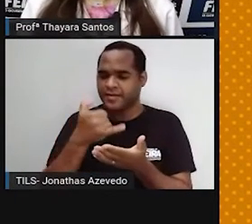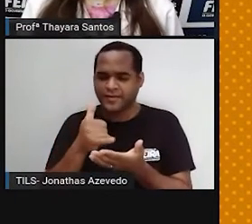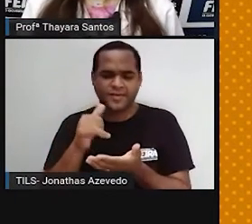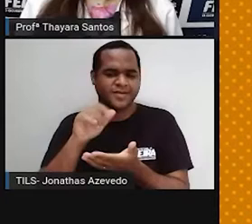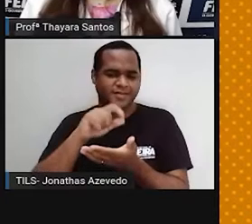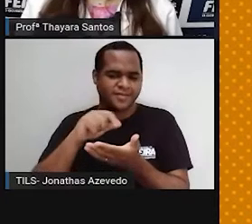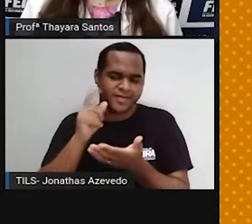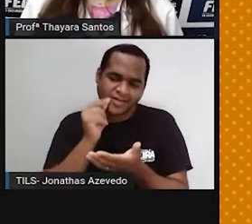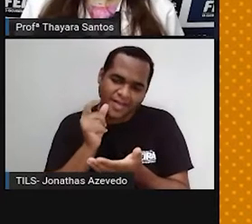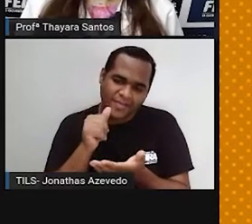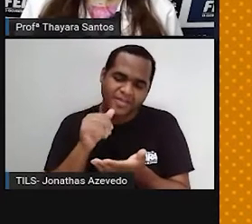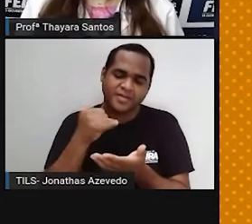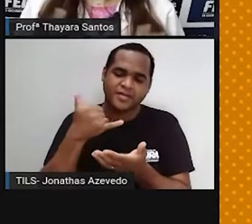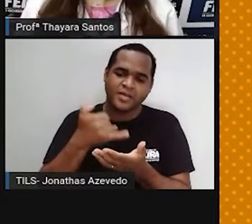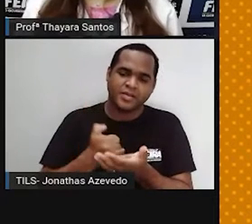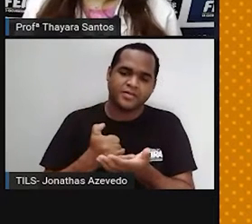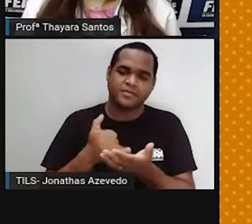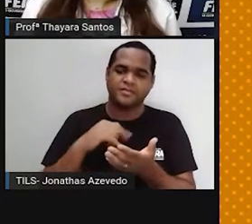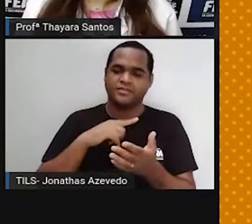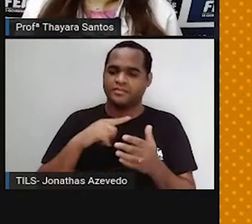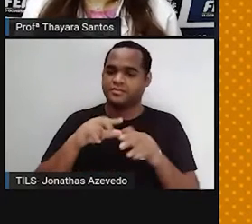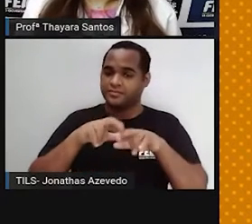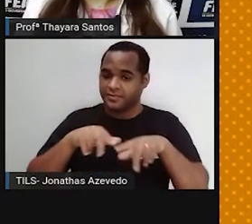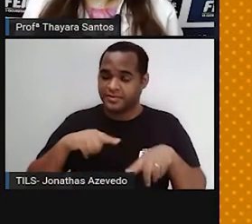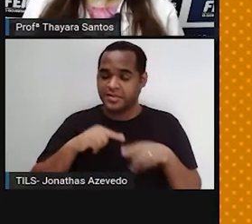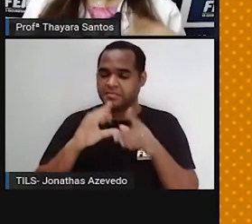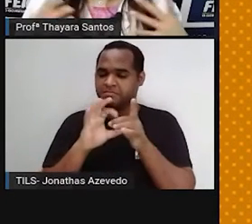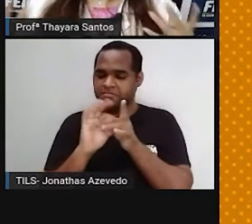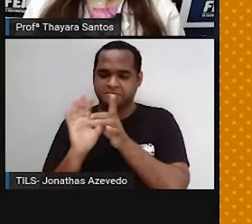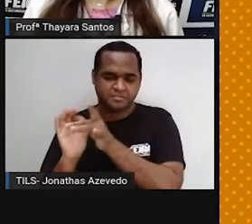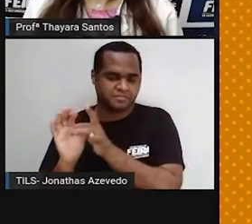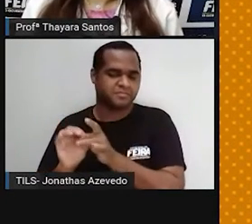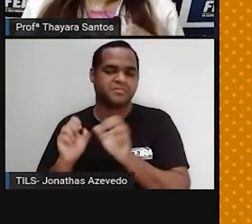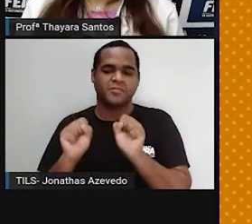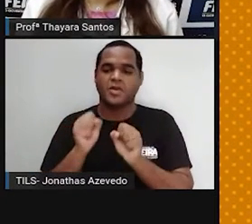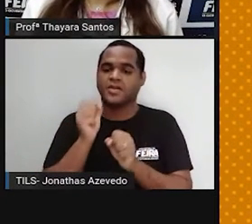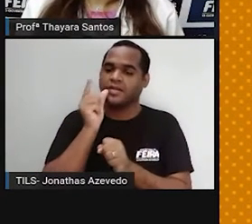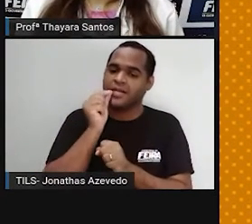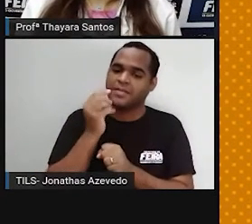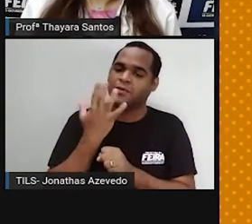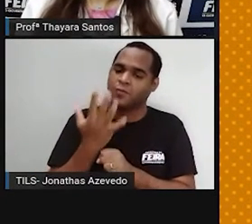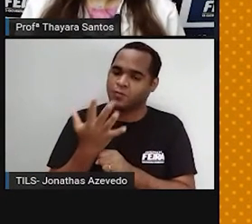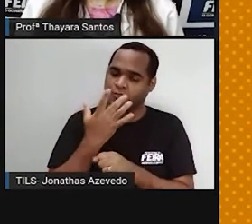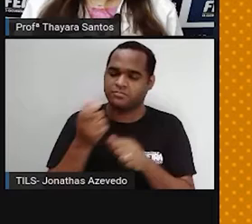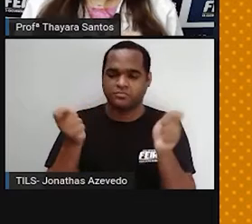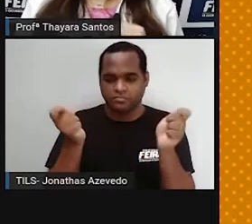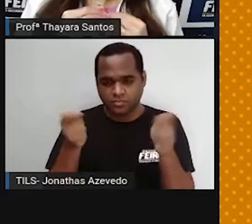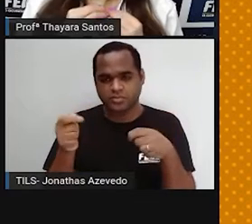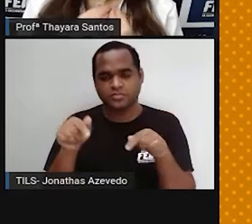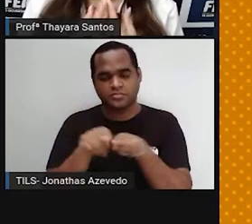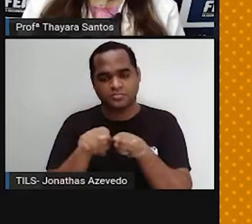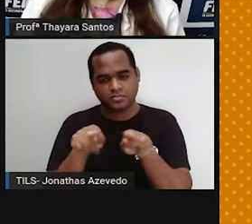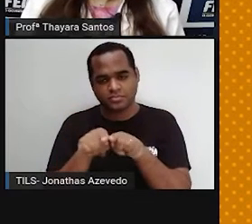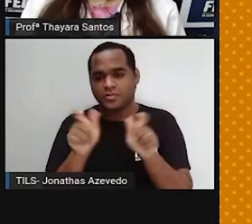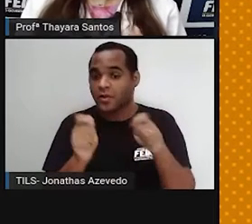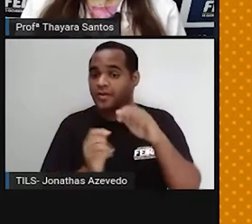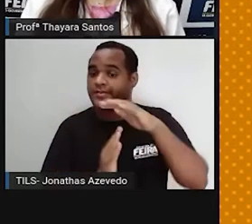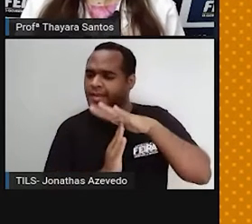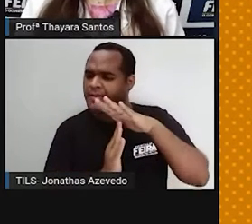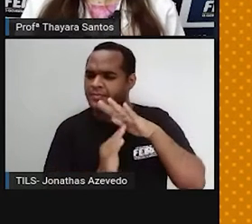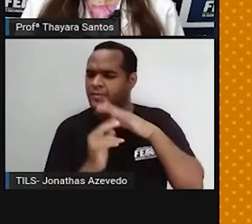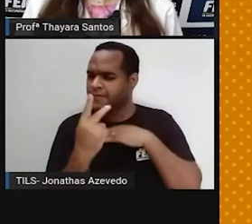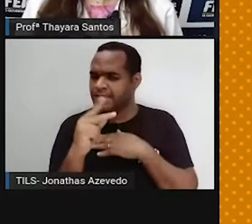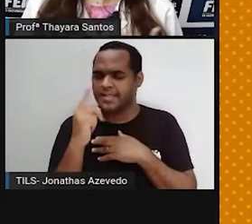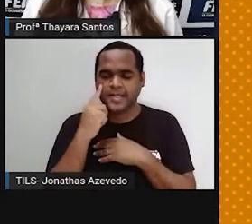folha, lápis, caneta, o que vocês tiverem disponível aí. Se tiver lápis de cor, pode pegar também. E eu vou dar um tempinho